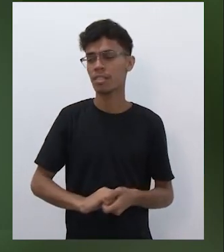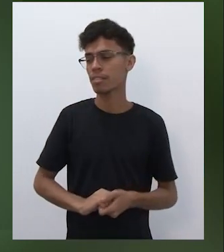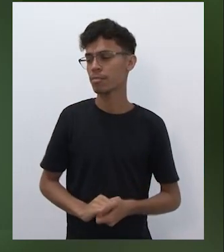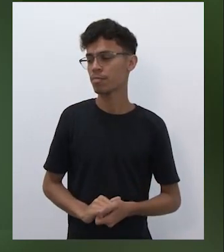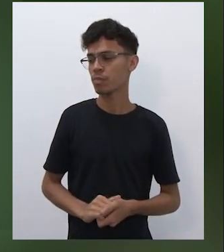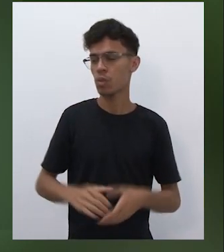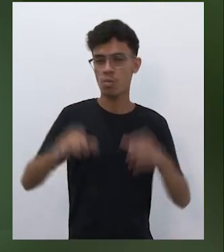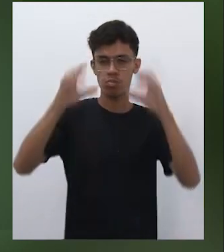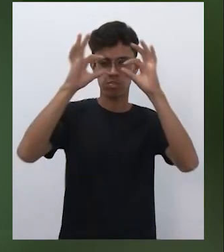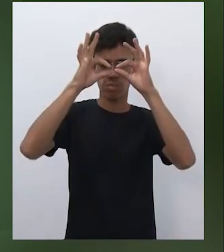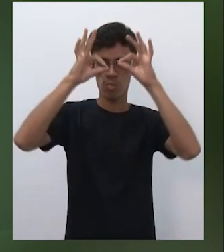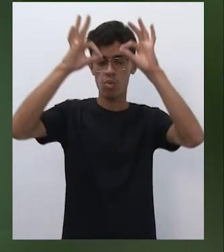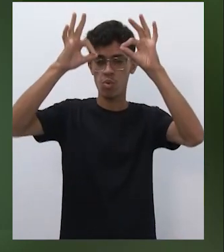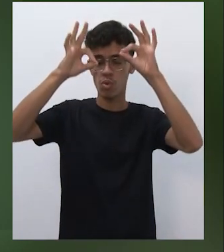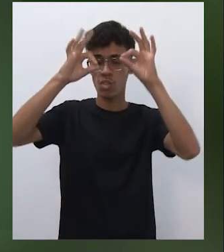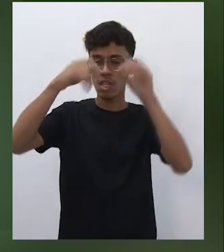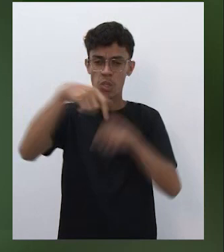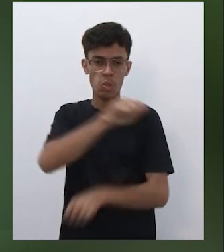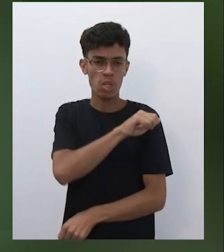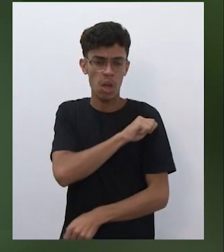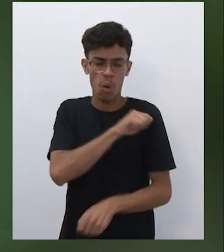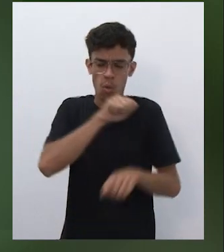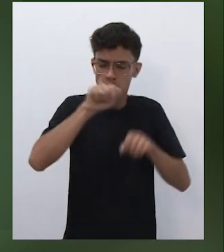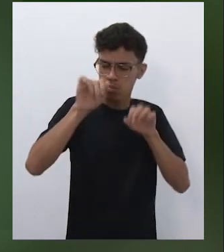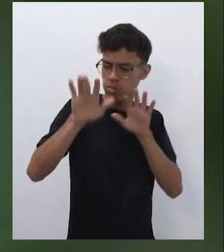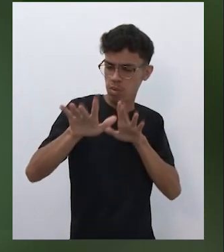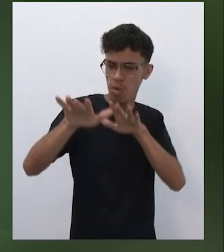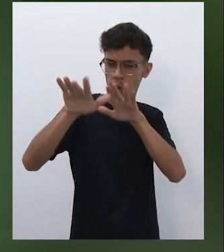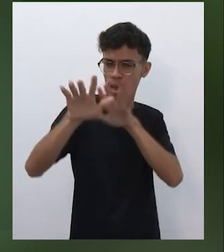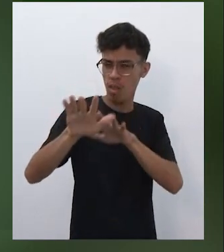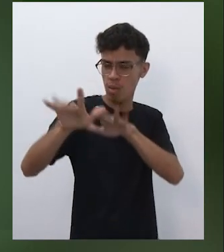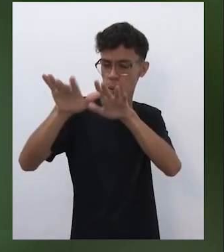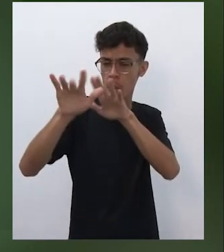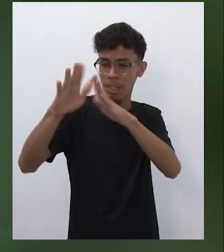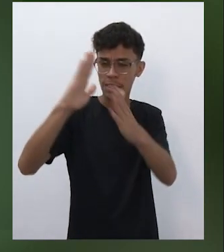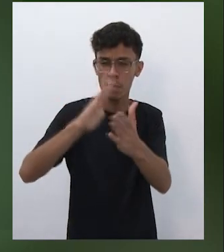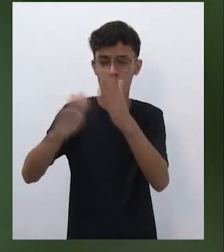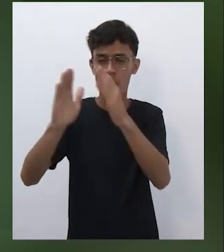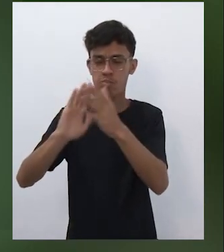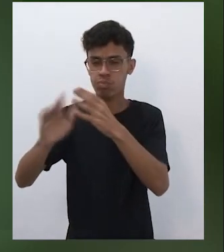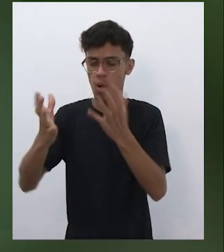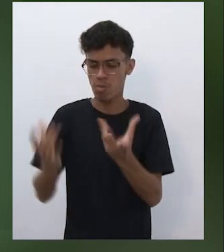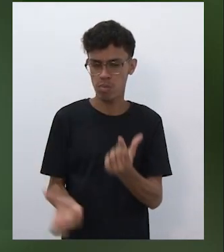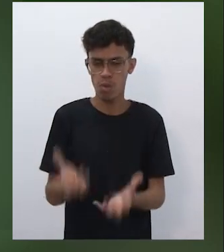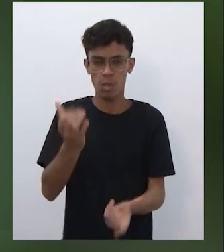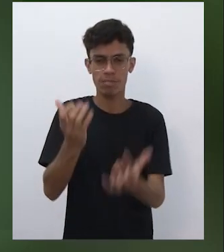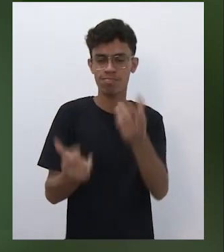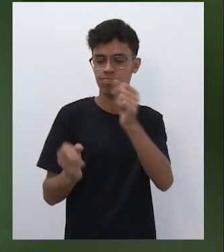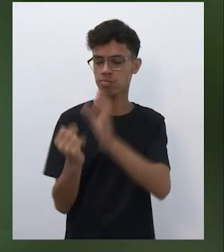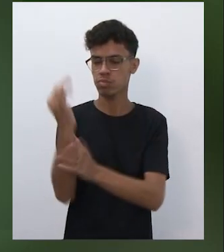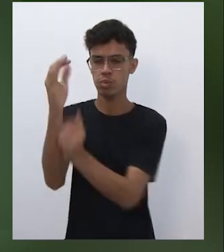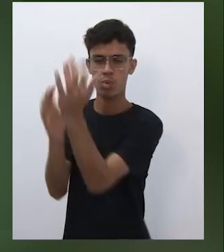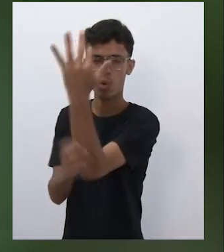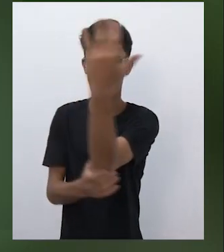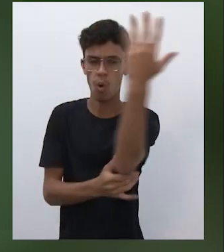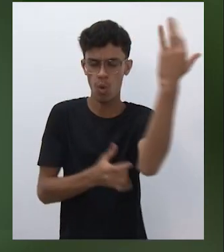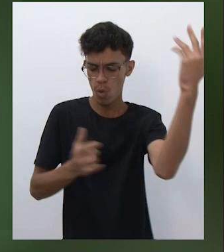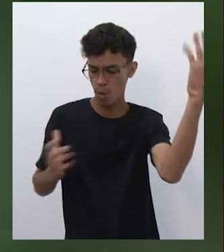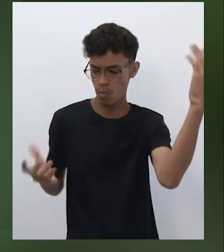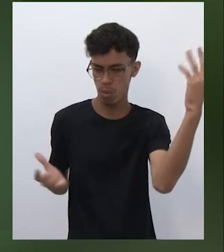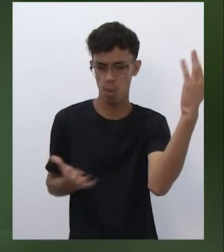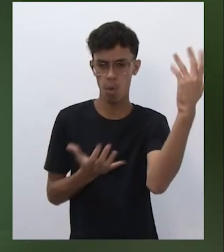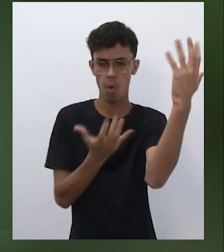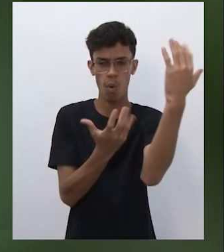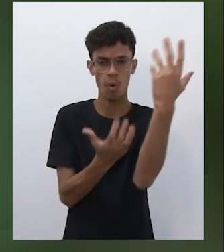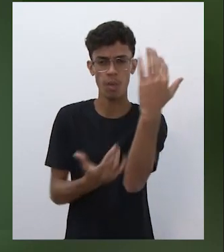seus alunos em fila para fugir. O fato era que aquele incêndio era o maior já visto na floresta. O fogo